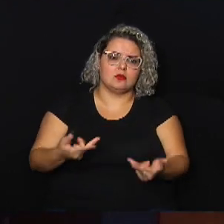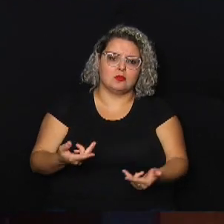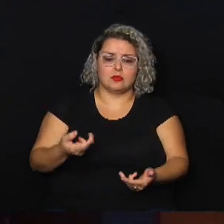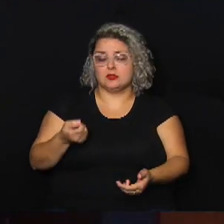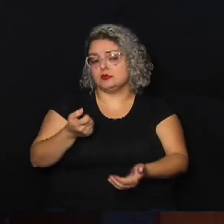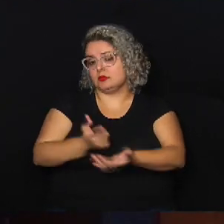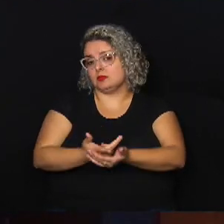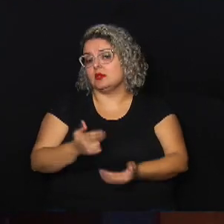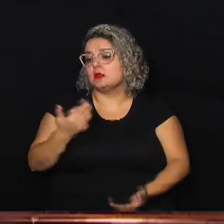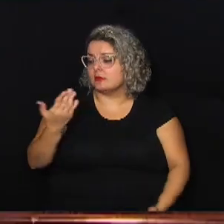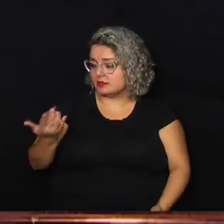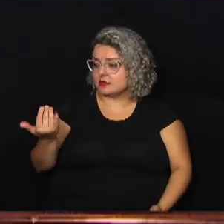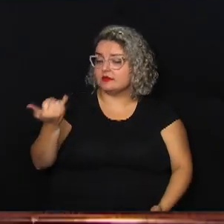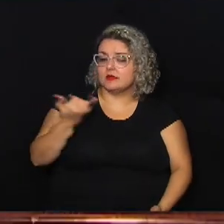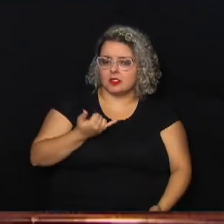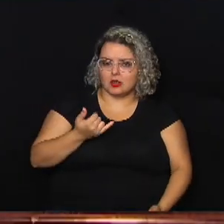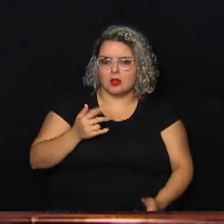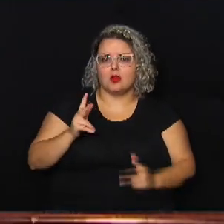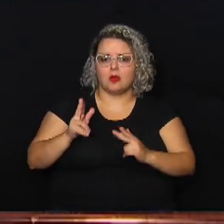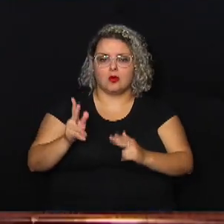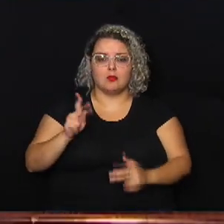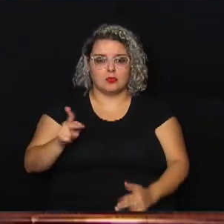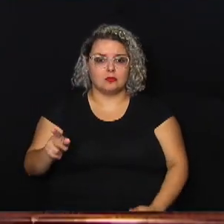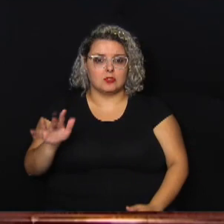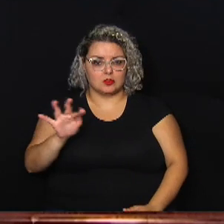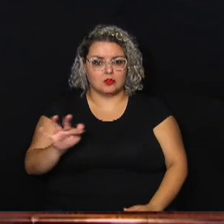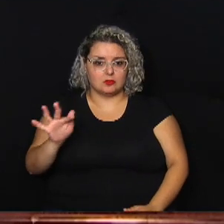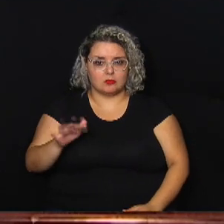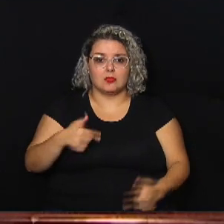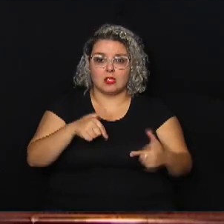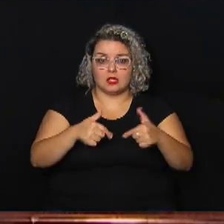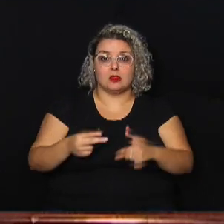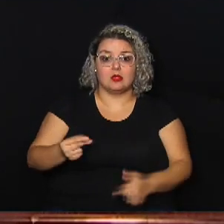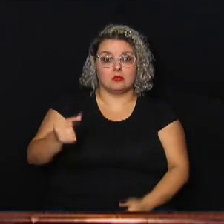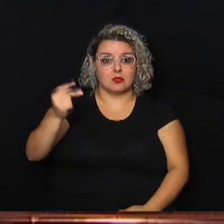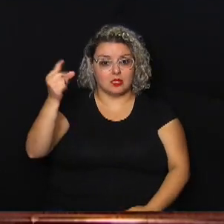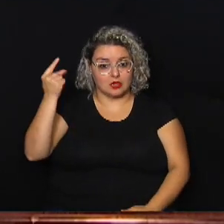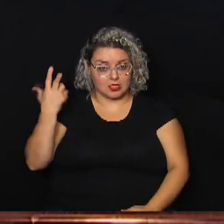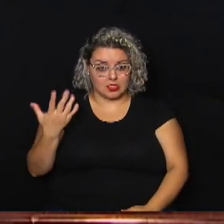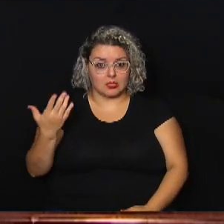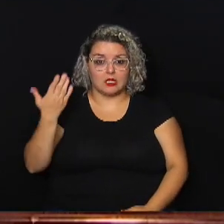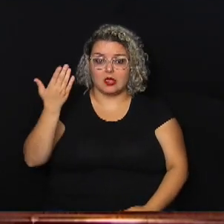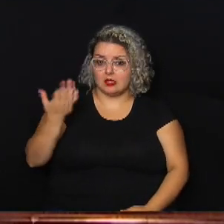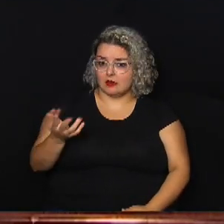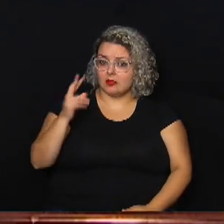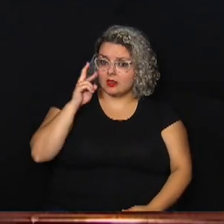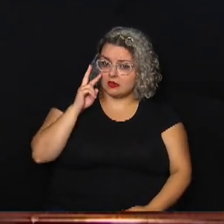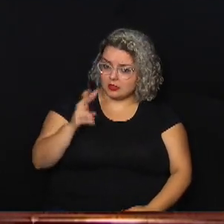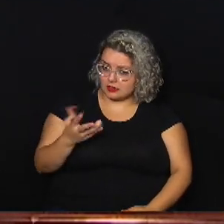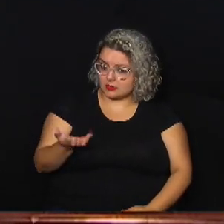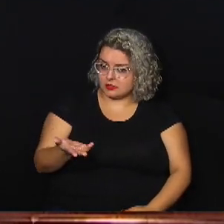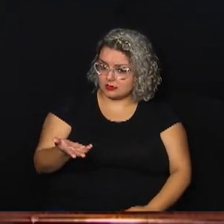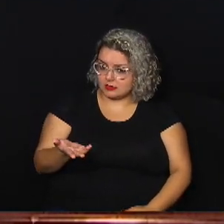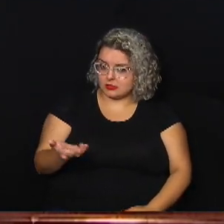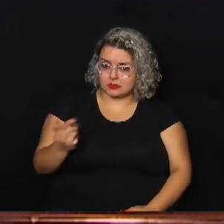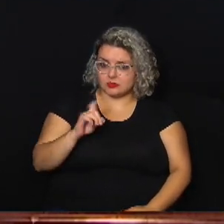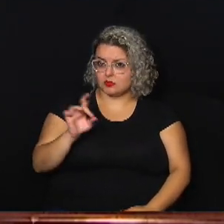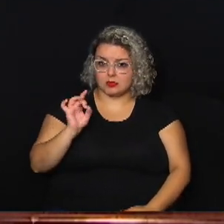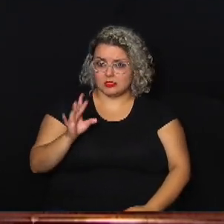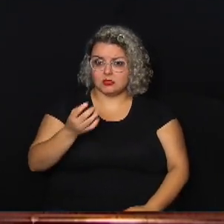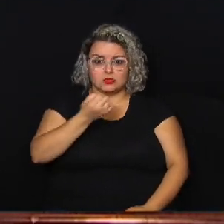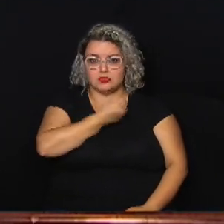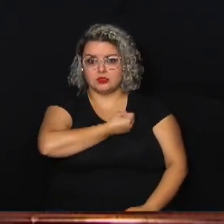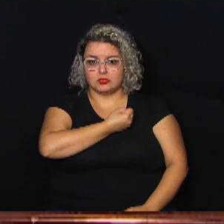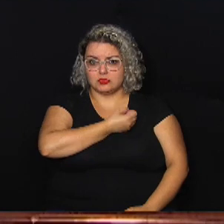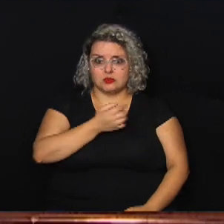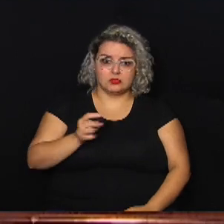essa questão como um professor universitário que já trabalha com isso há muito tempo, você vê que não é só números, que não